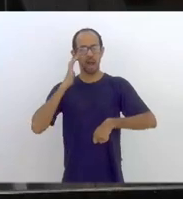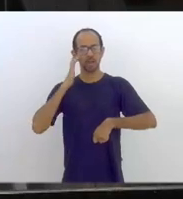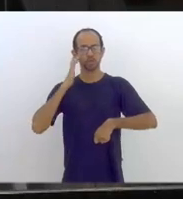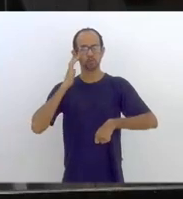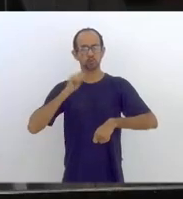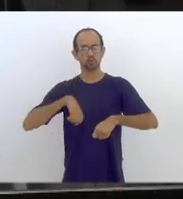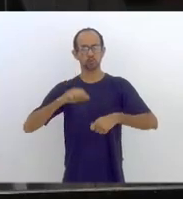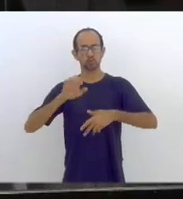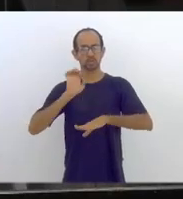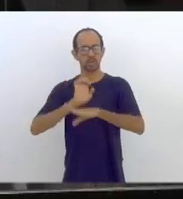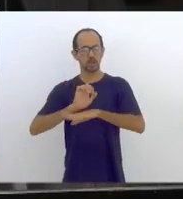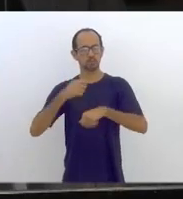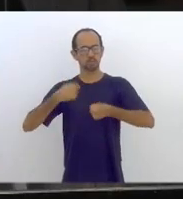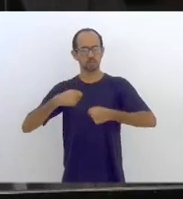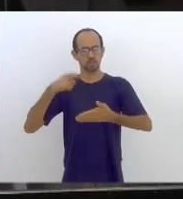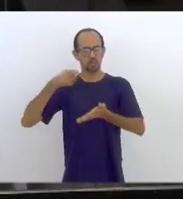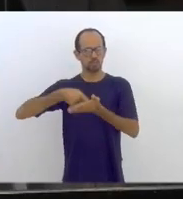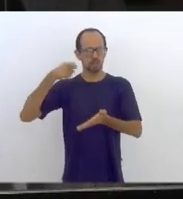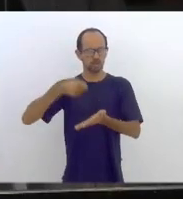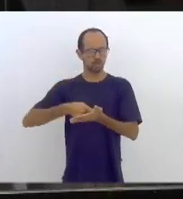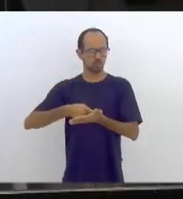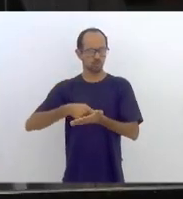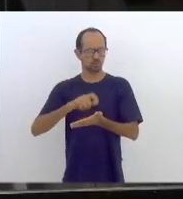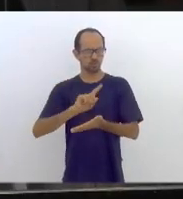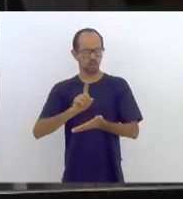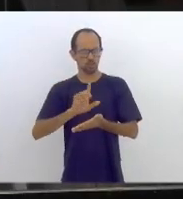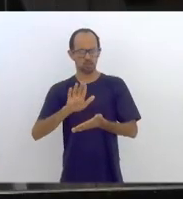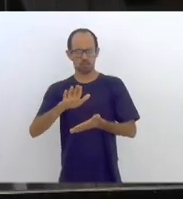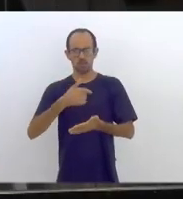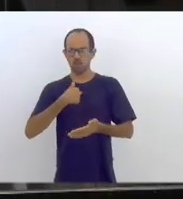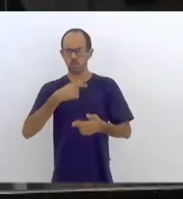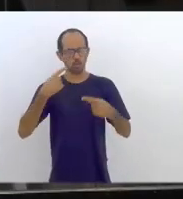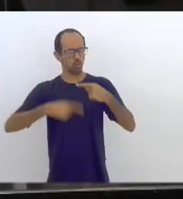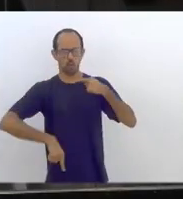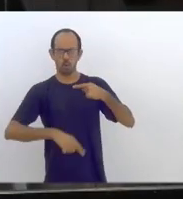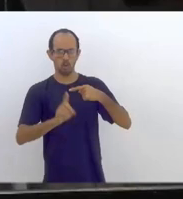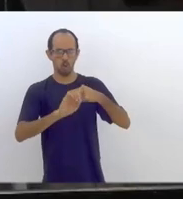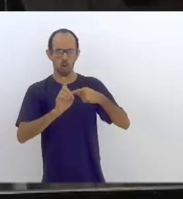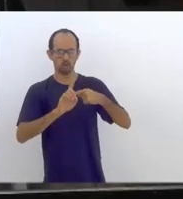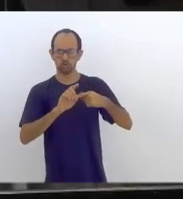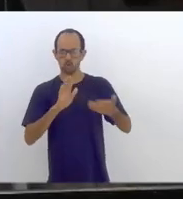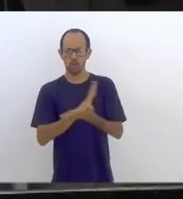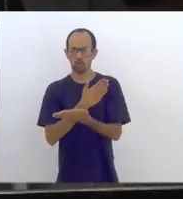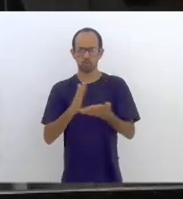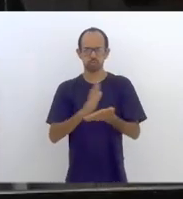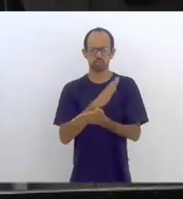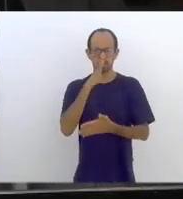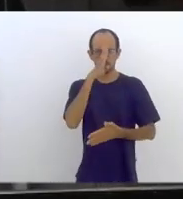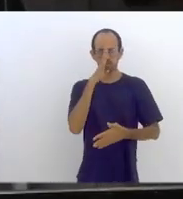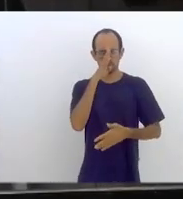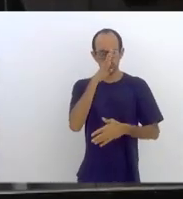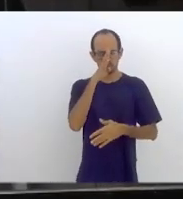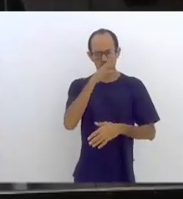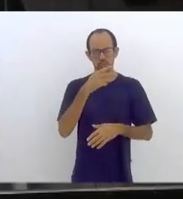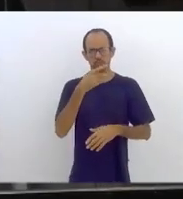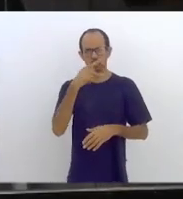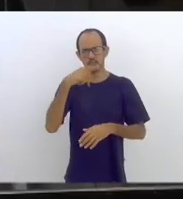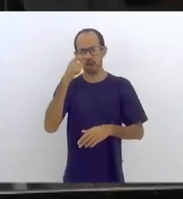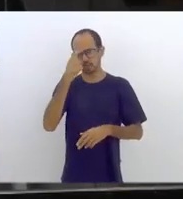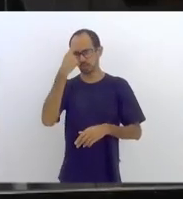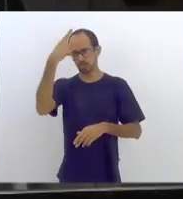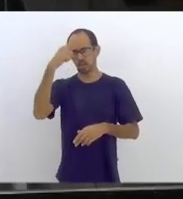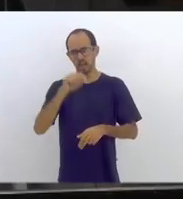opressor de uma ideologia Ainda Que Eu discordo vem mentemente de muitas asneiras que são postas de forma ideológica